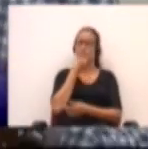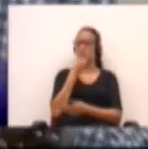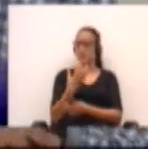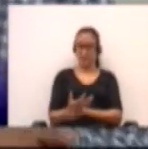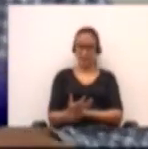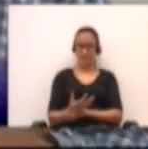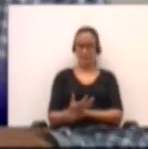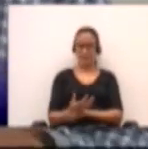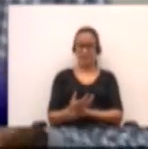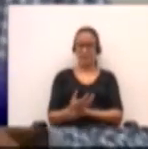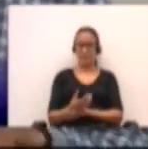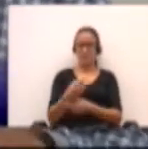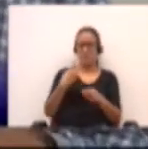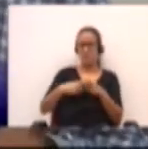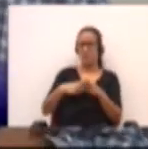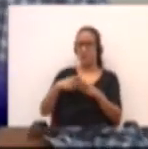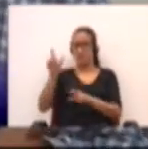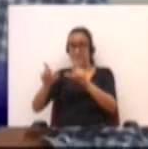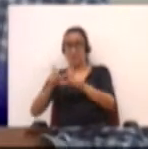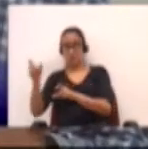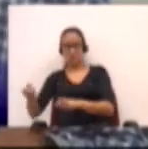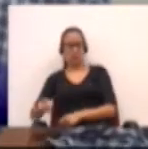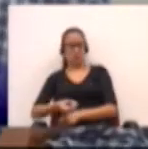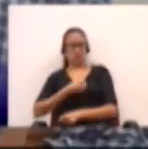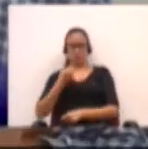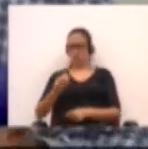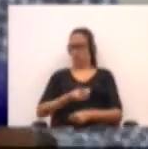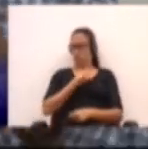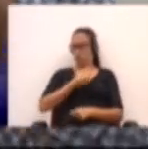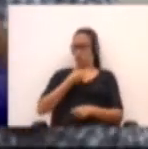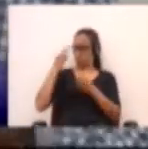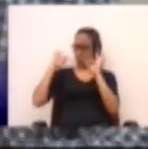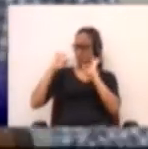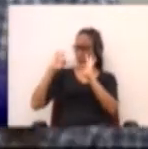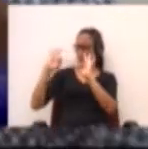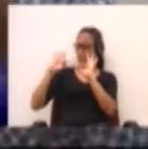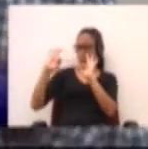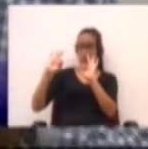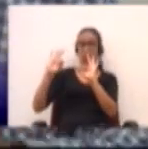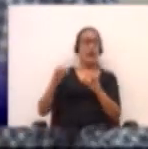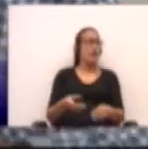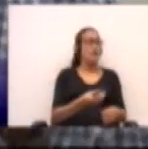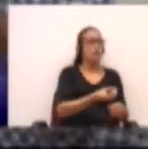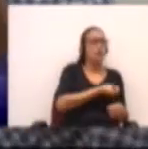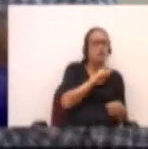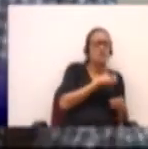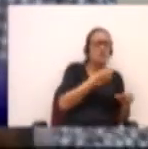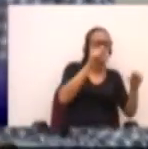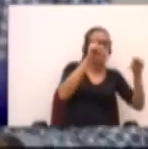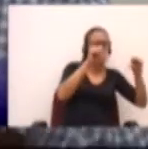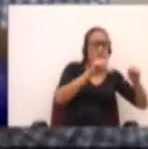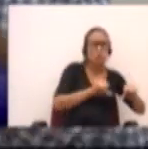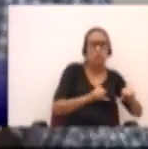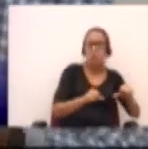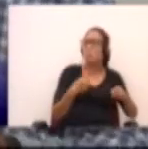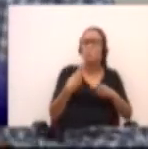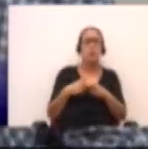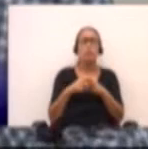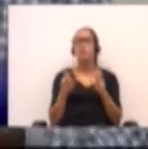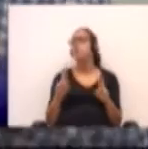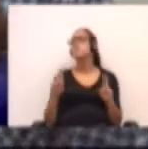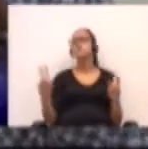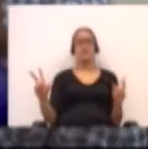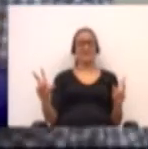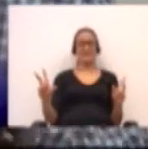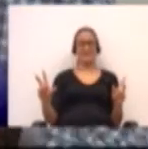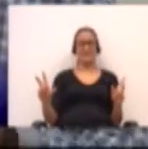têm? Alguma coisa está errada. Alguém grilou terra nesse país, e muito. E aí vocês estão na linha correta, trabalhando para que essa terra da